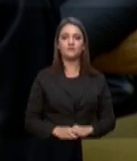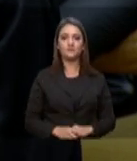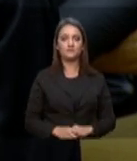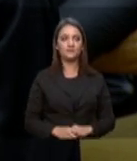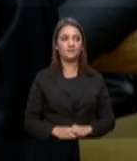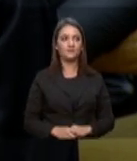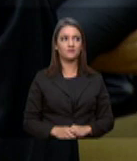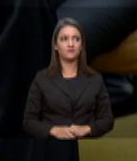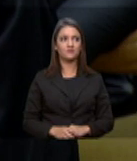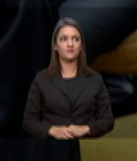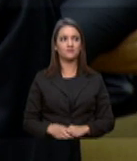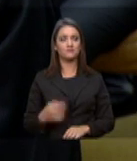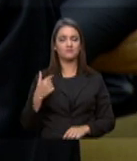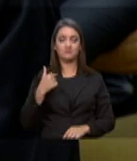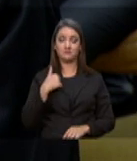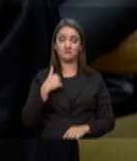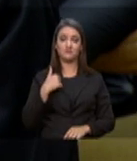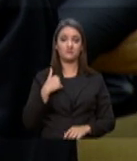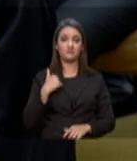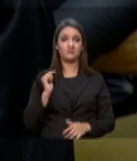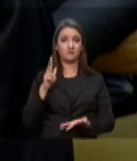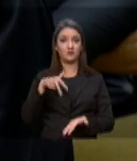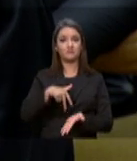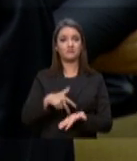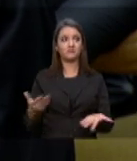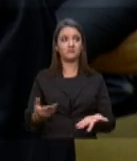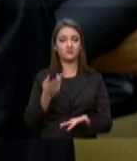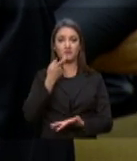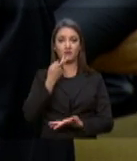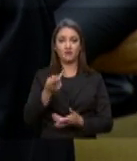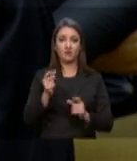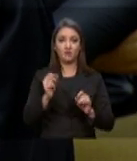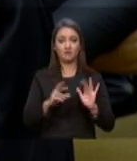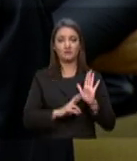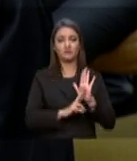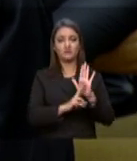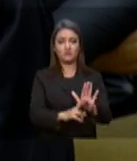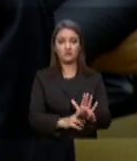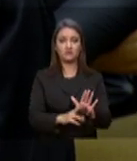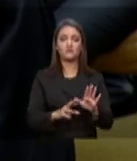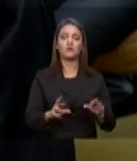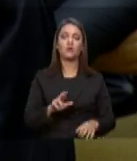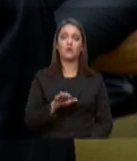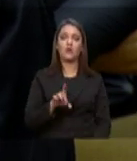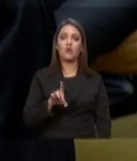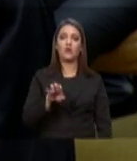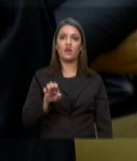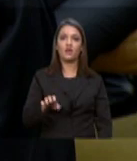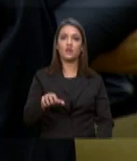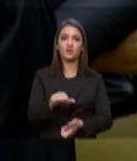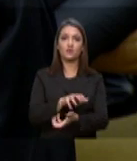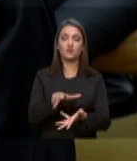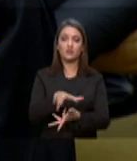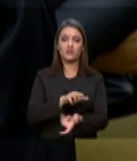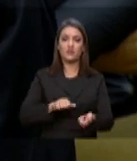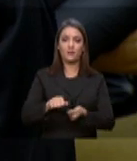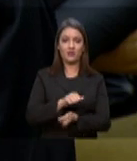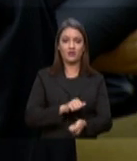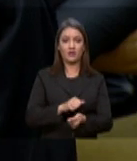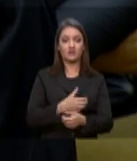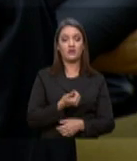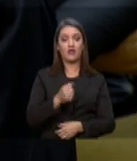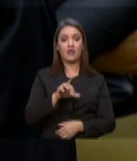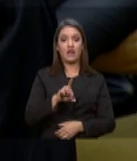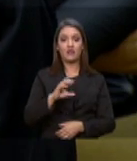Na verdade, eu estou aqui falando pela Rede Sustentabilidade na ADO 54.